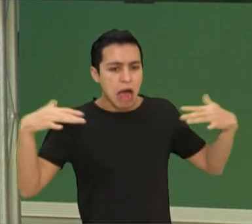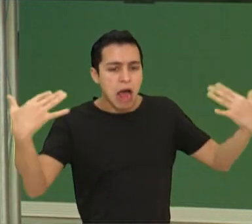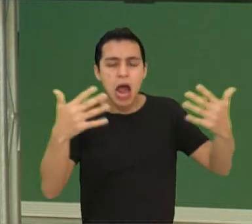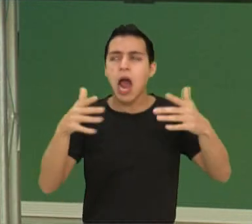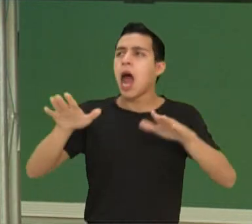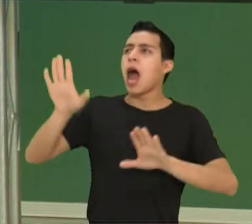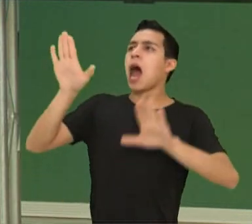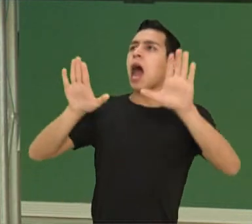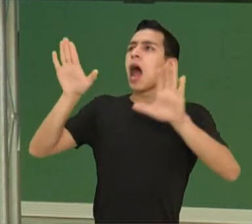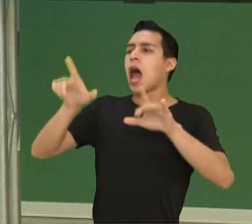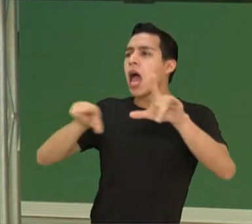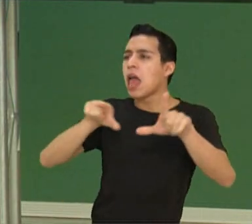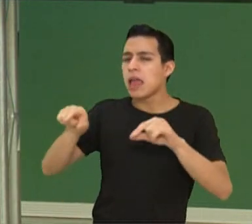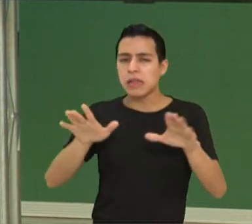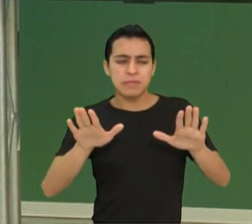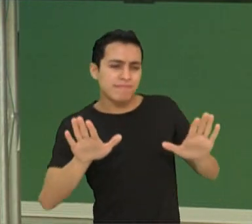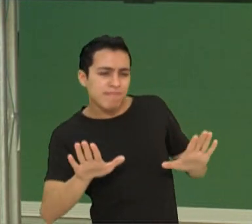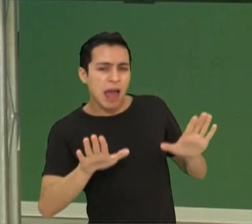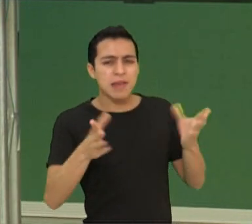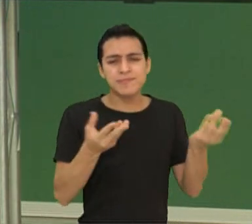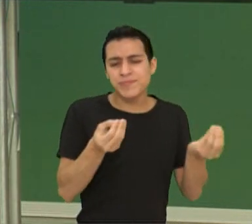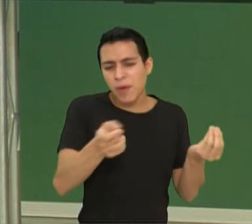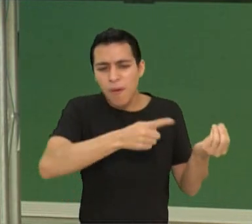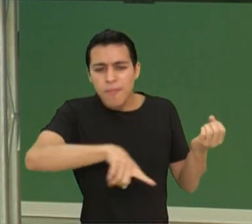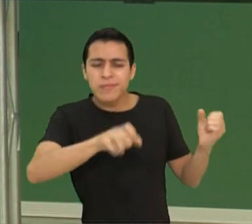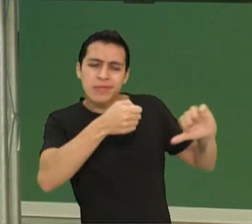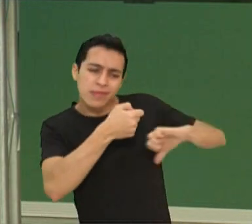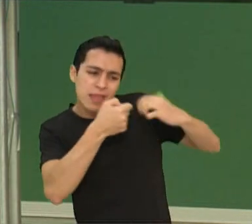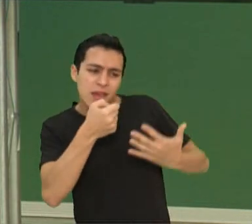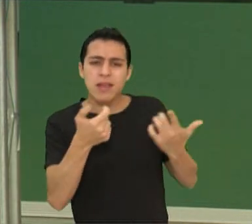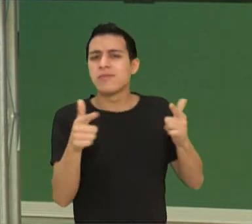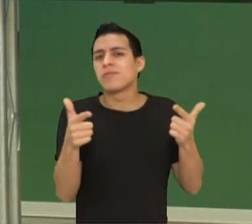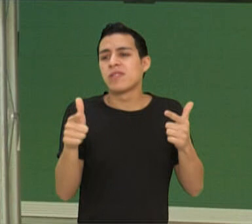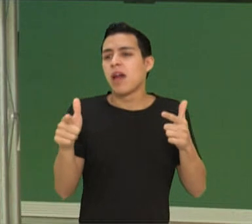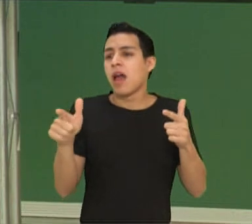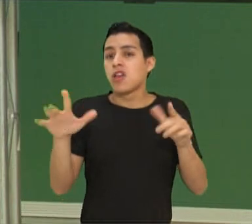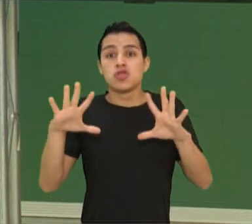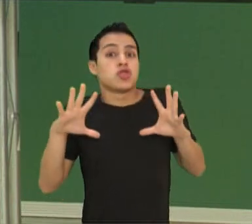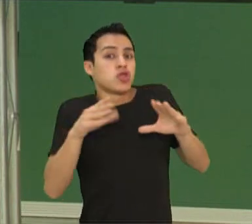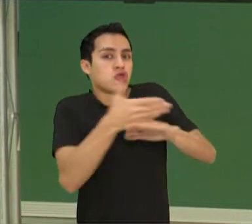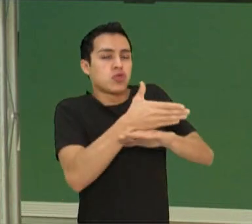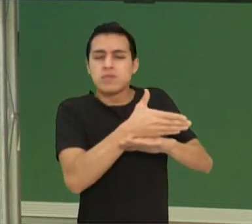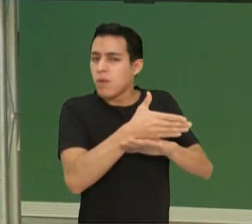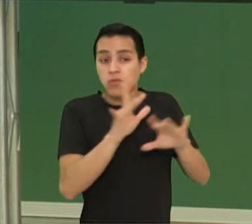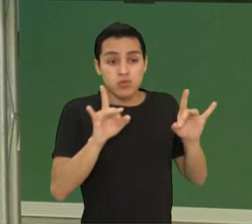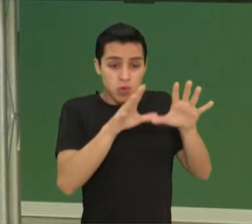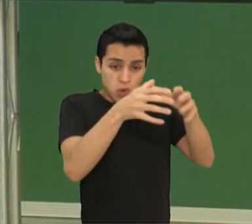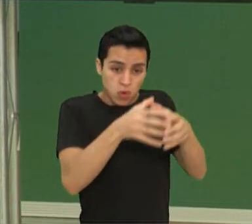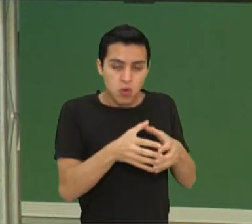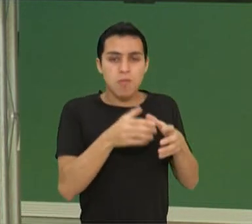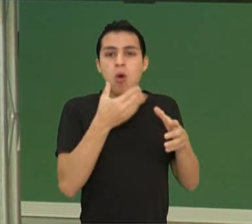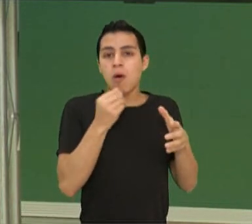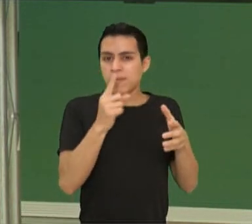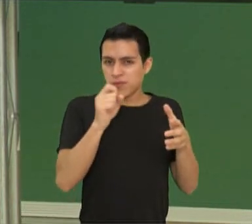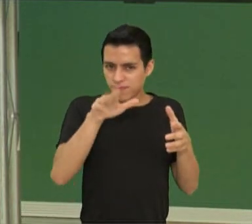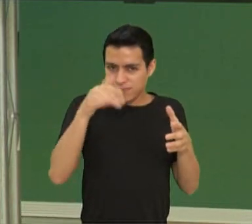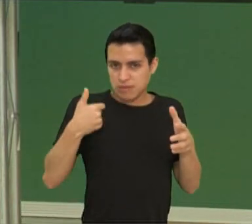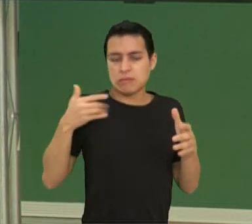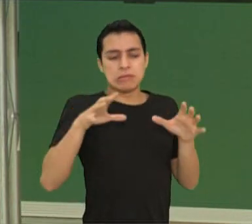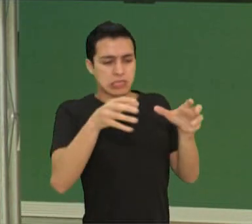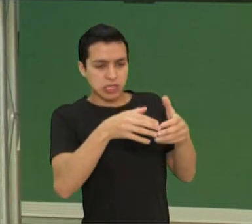as coisas, mas era meio, não tinha uma inclusão, né? Só homens a partir de 18 anos,